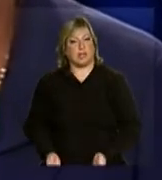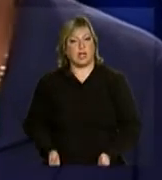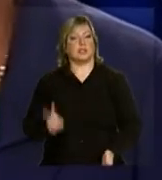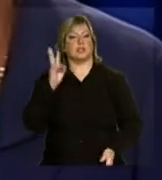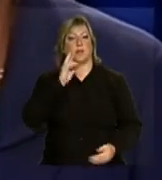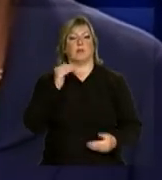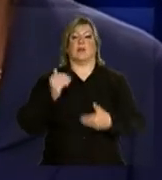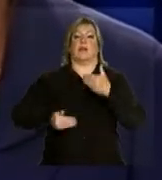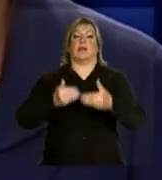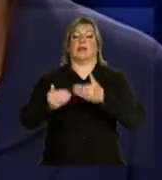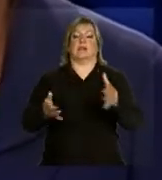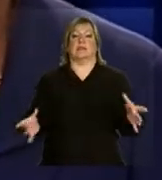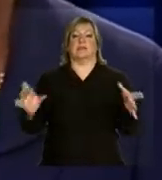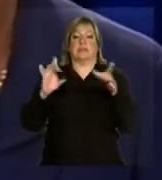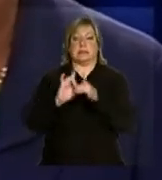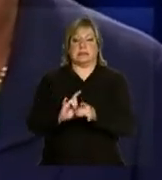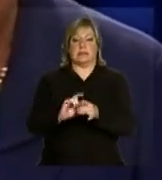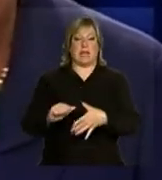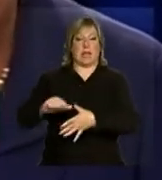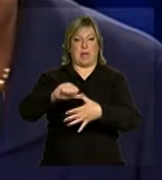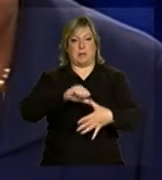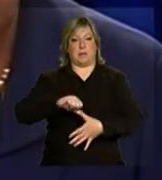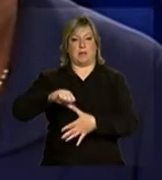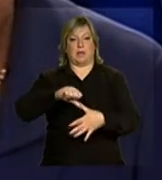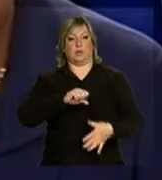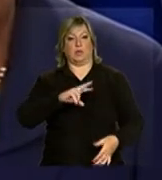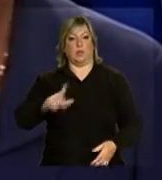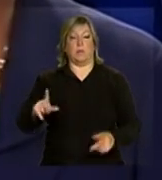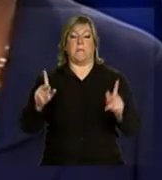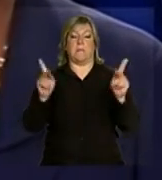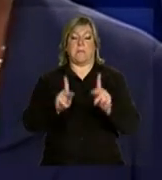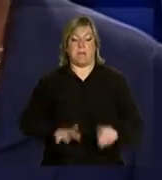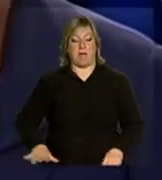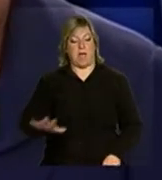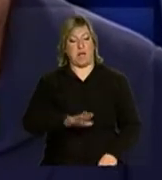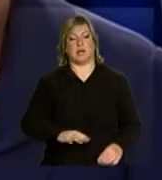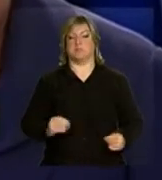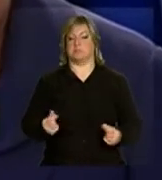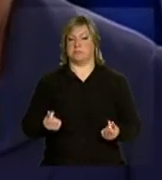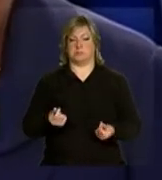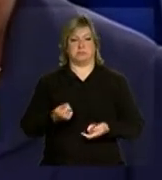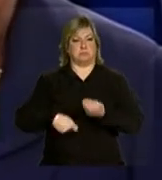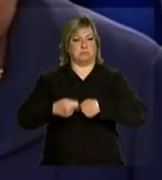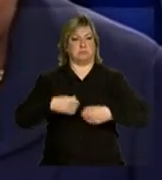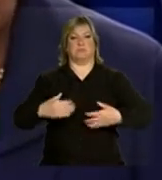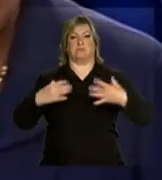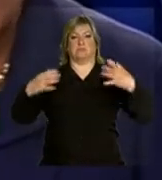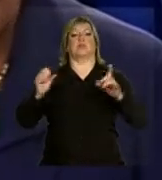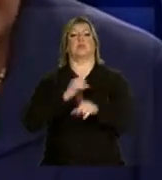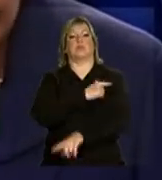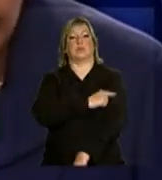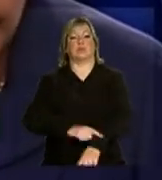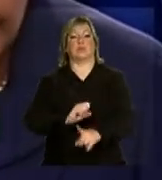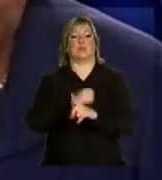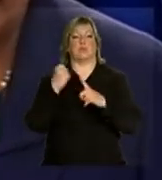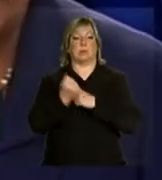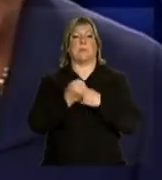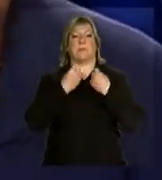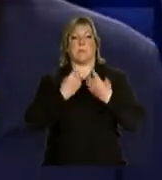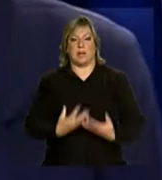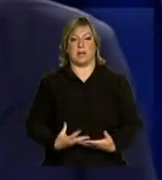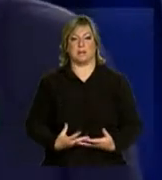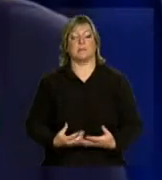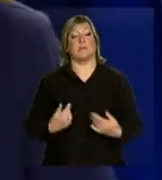integração da América do Sul, uma região de paz, de crescente prosperidade e justiça social.